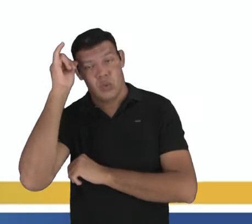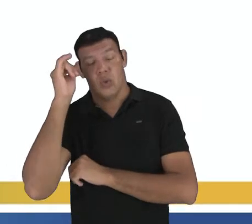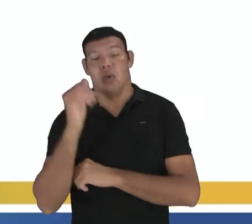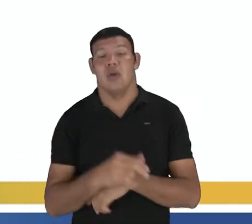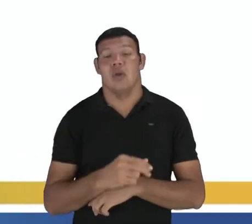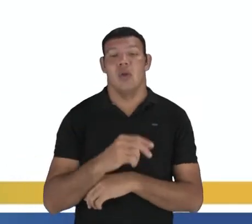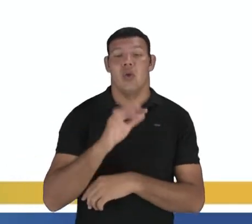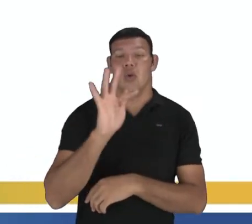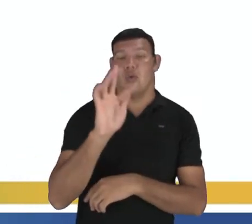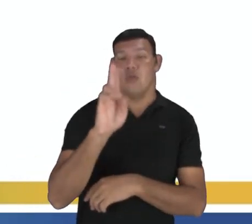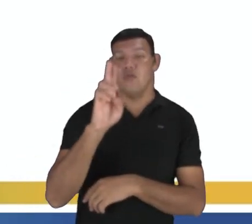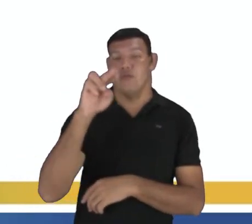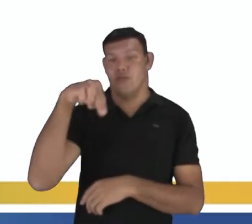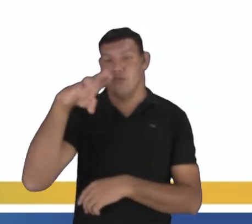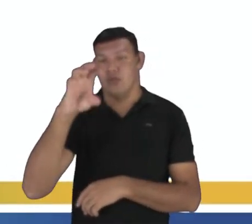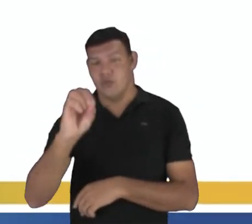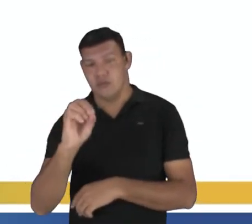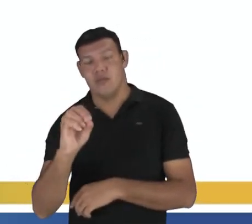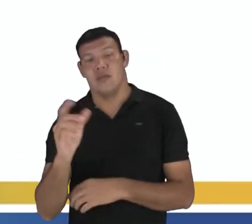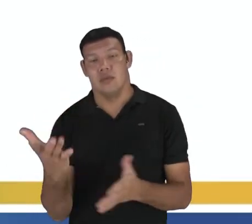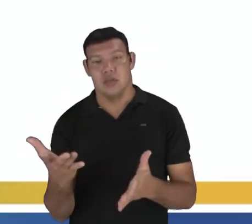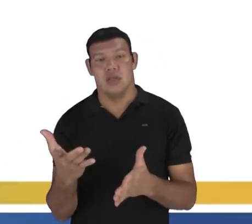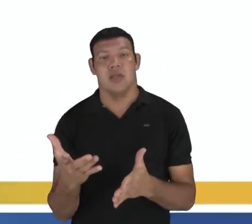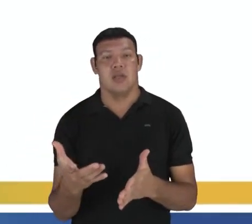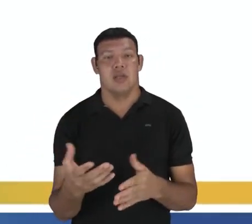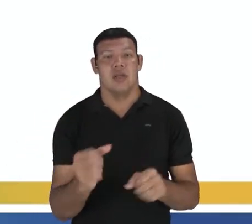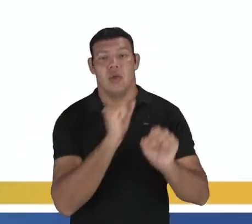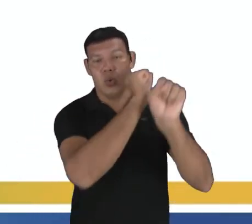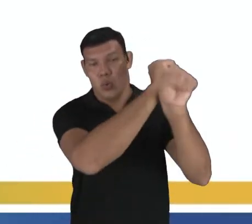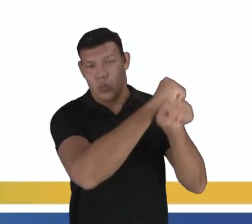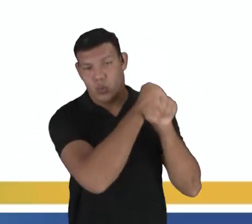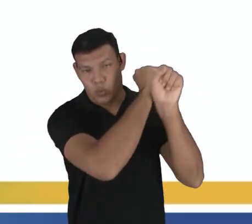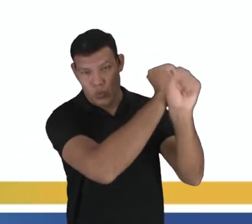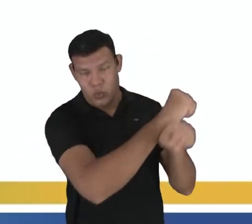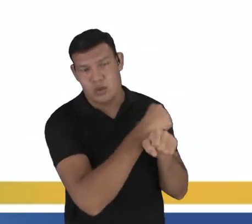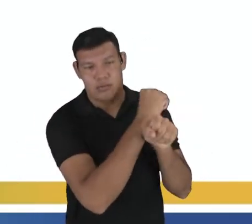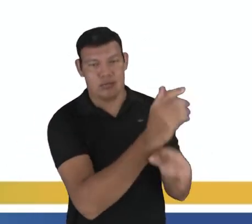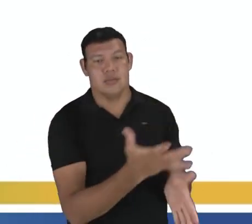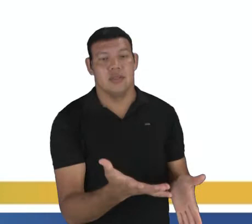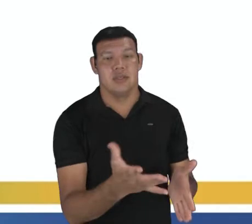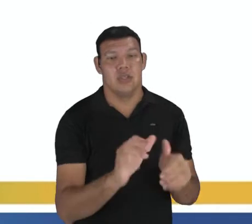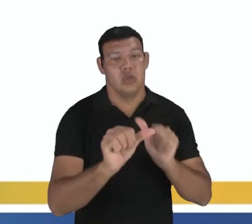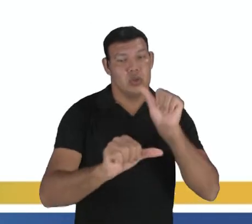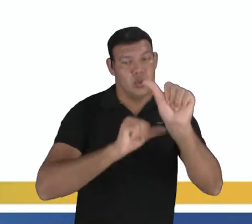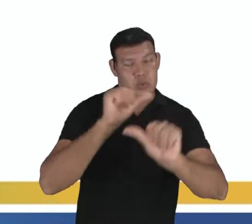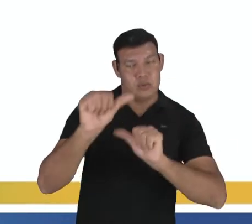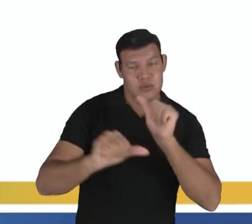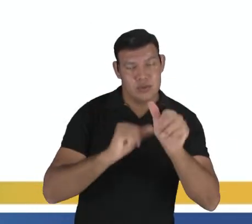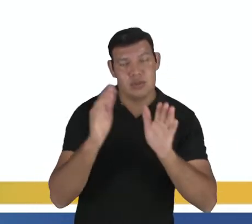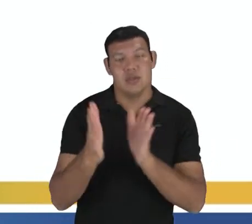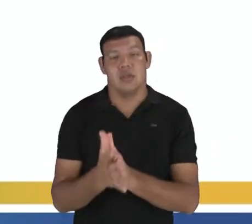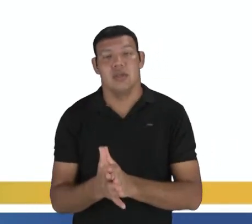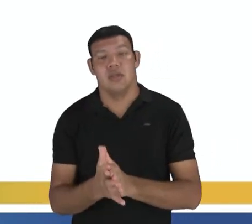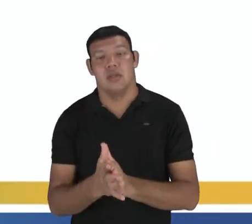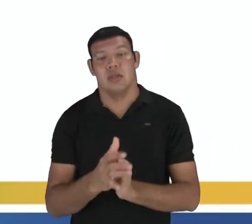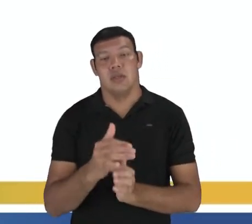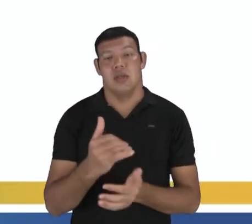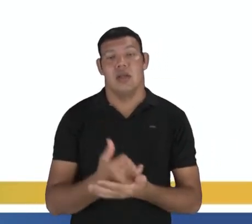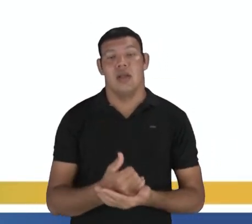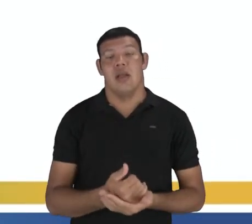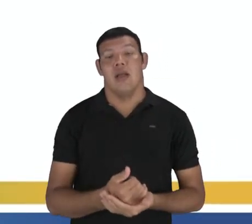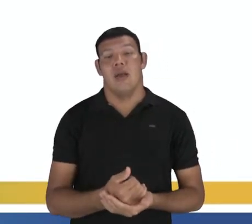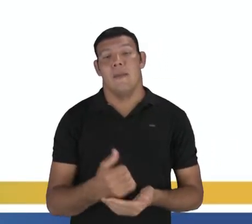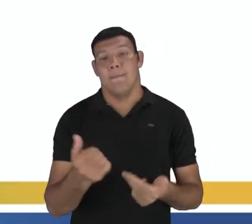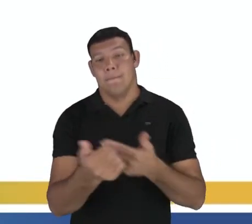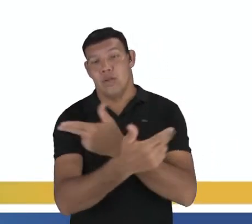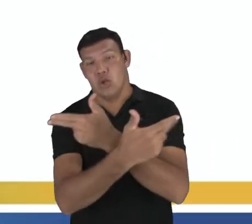como troca, né? De homens escravizados aí do continente africano, as drogas do sertão, né?